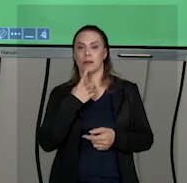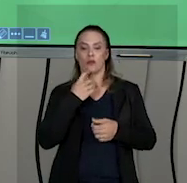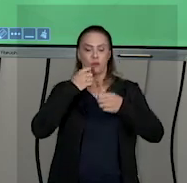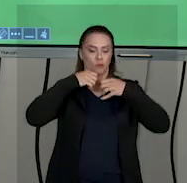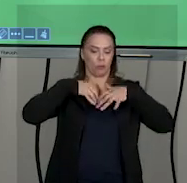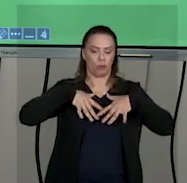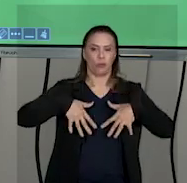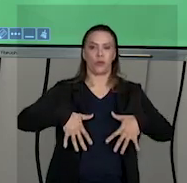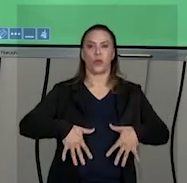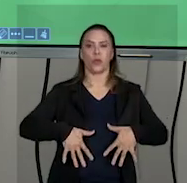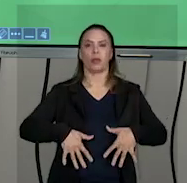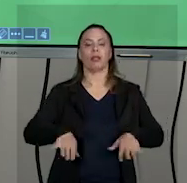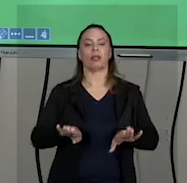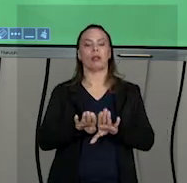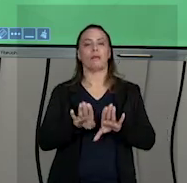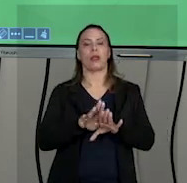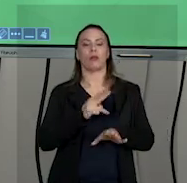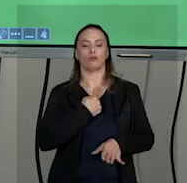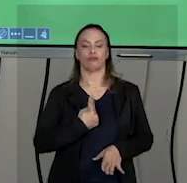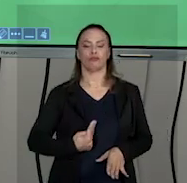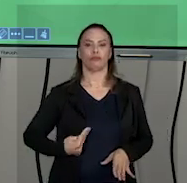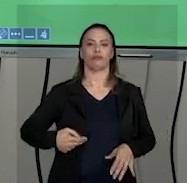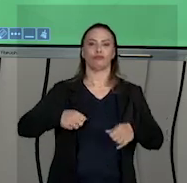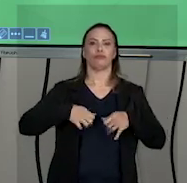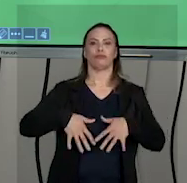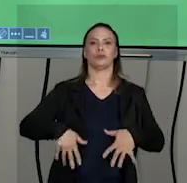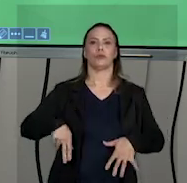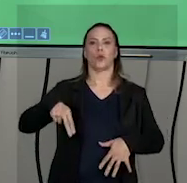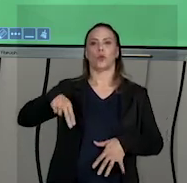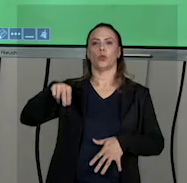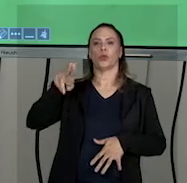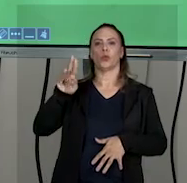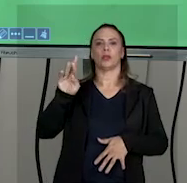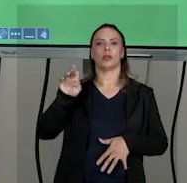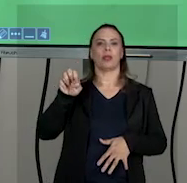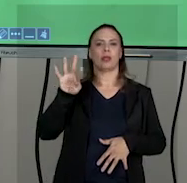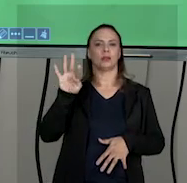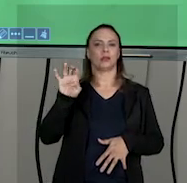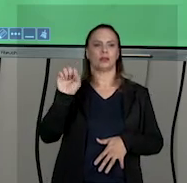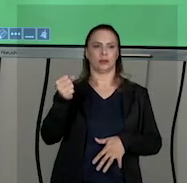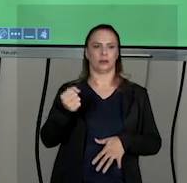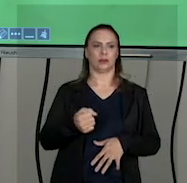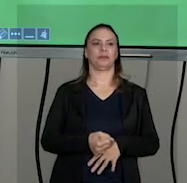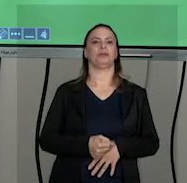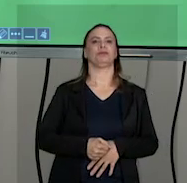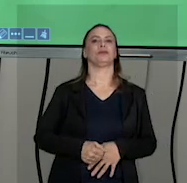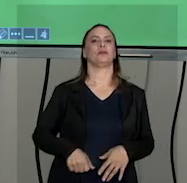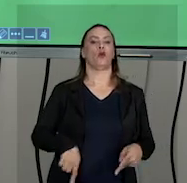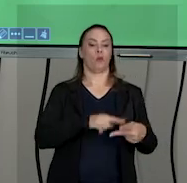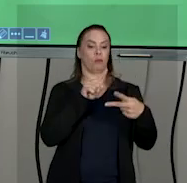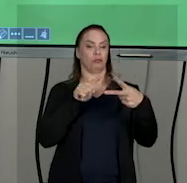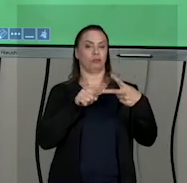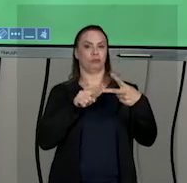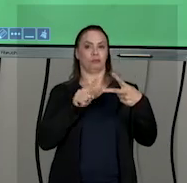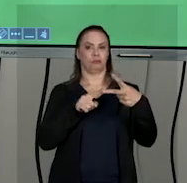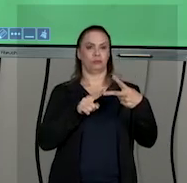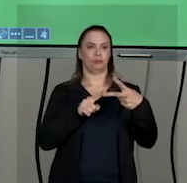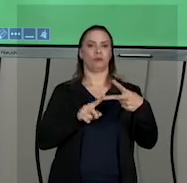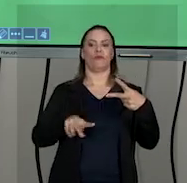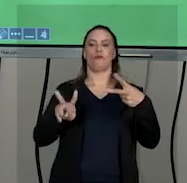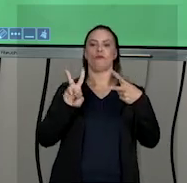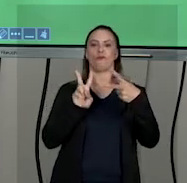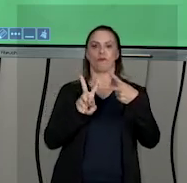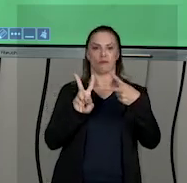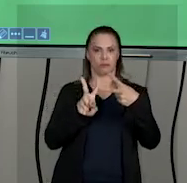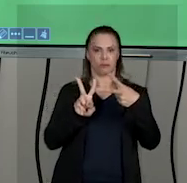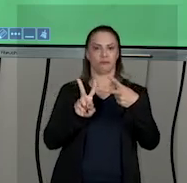falsa. Nos alvéolos pulmonares ocorrem trocas gasosas? Exatamente. É lá que ocorre troca entre oxigênio e